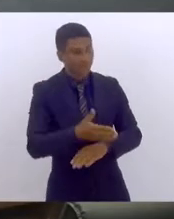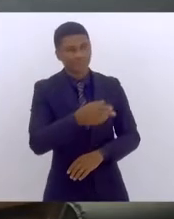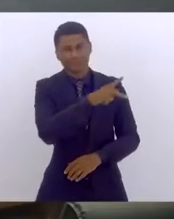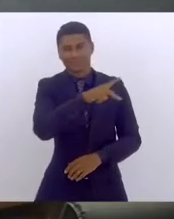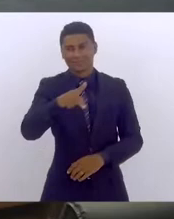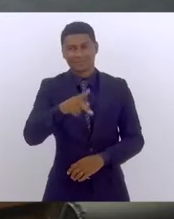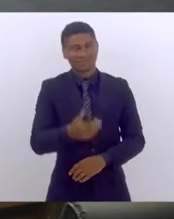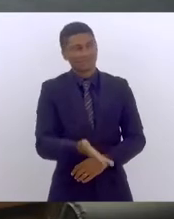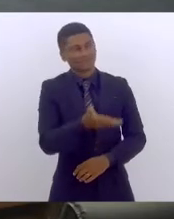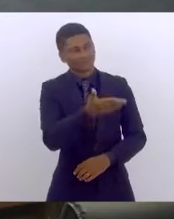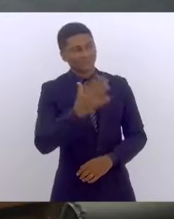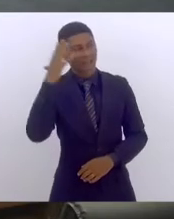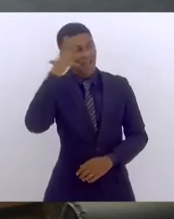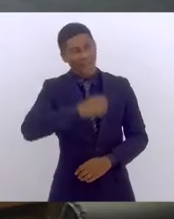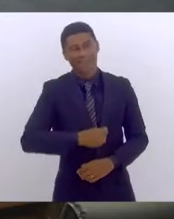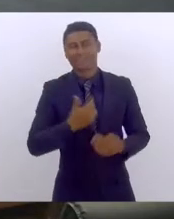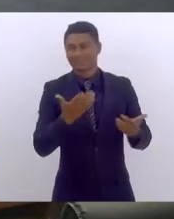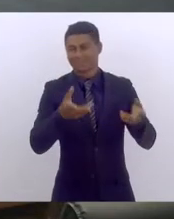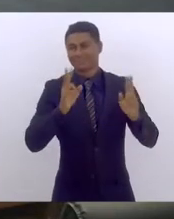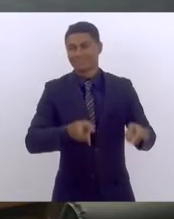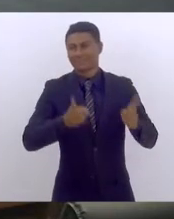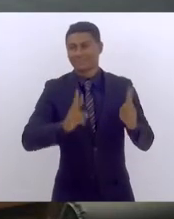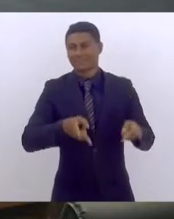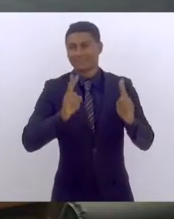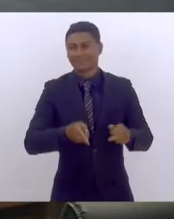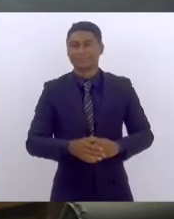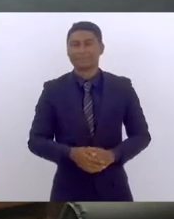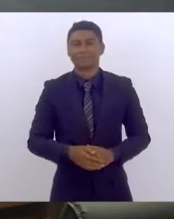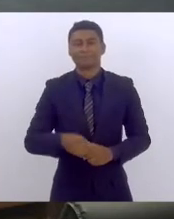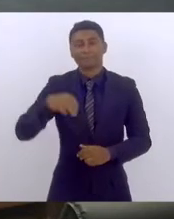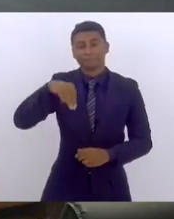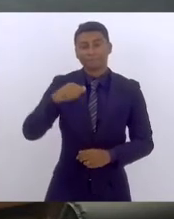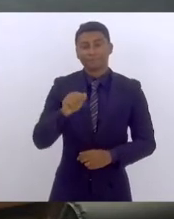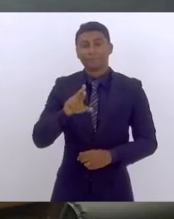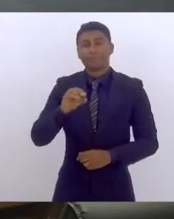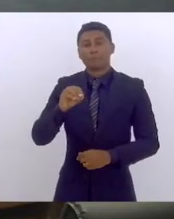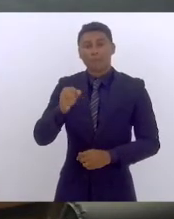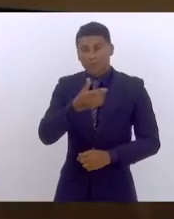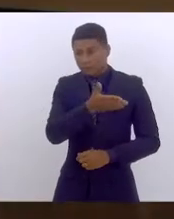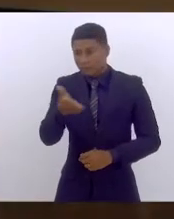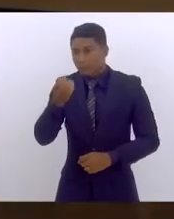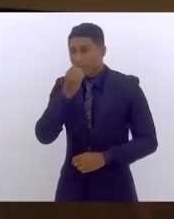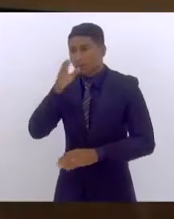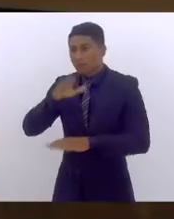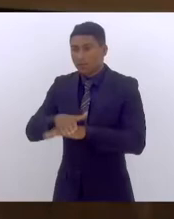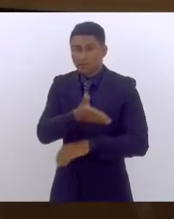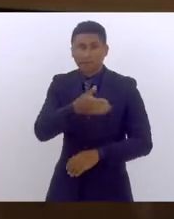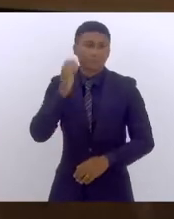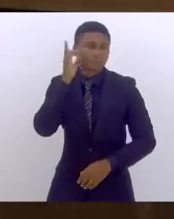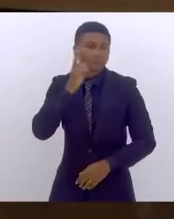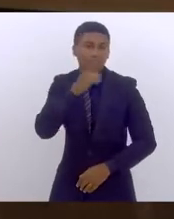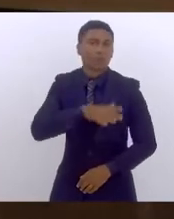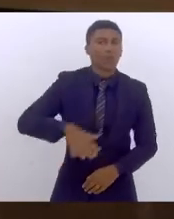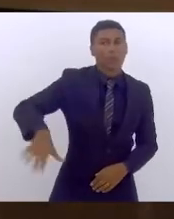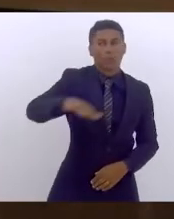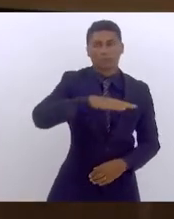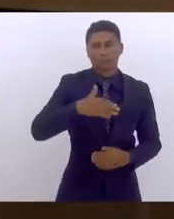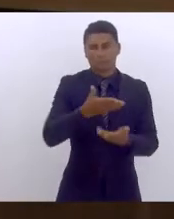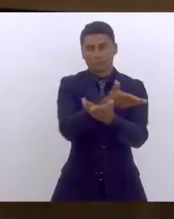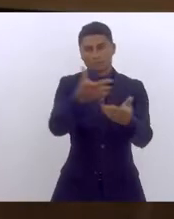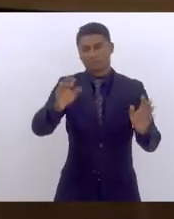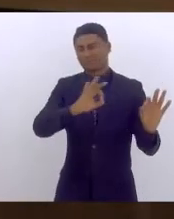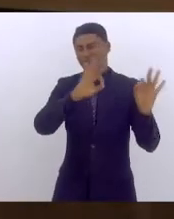vê-la aí, linda, como sempre. Marquinhos, boa tarde aos deputados e deputadas, quem nos